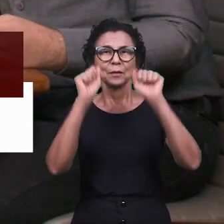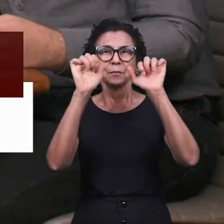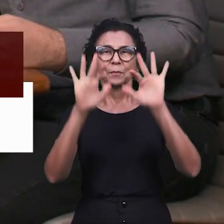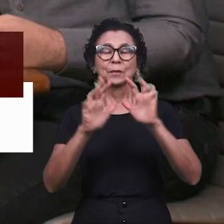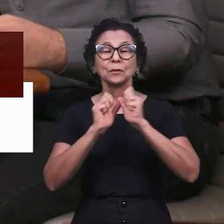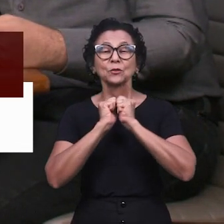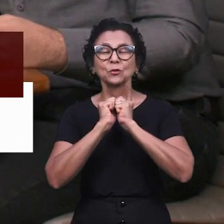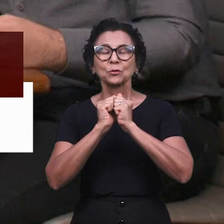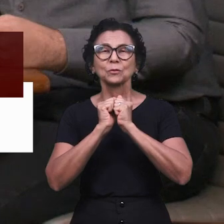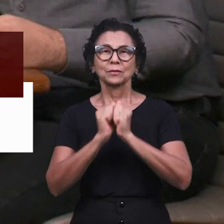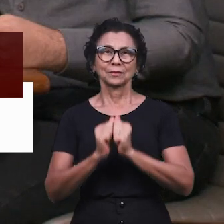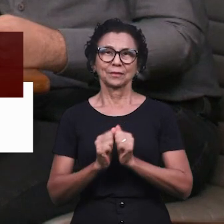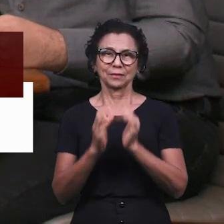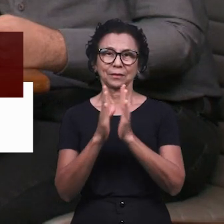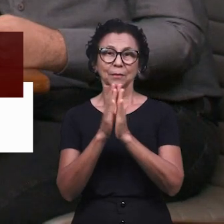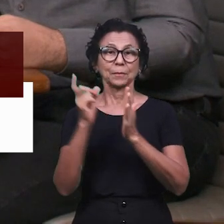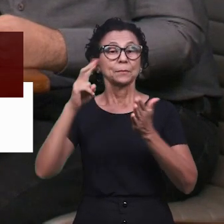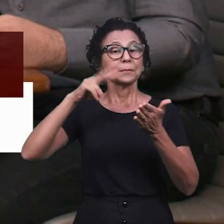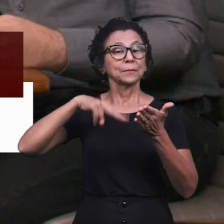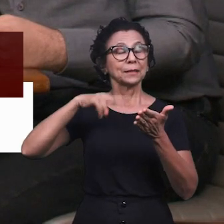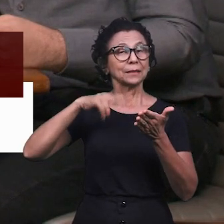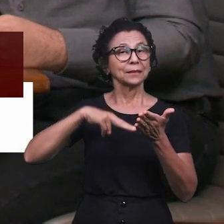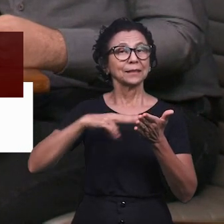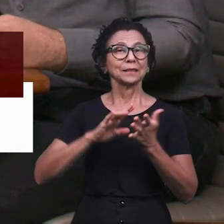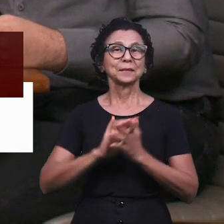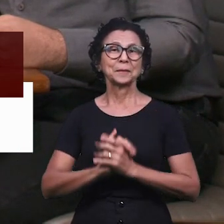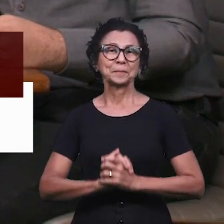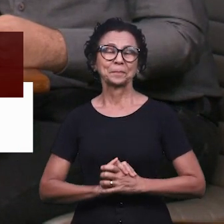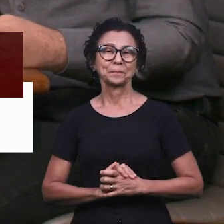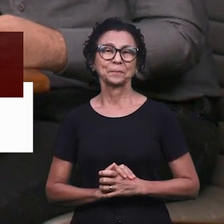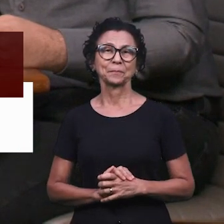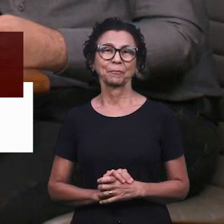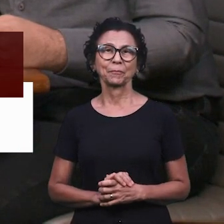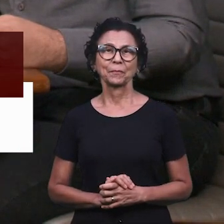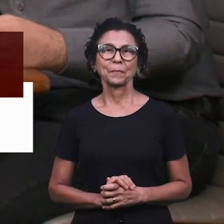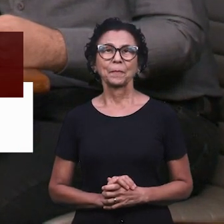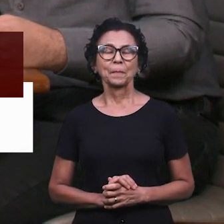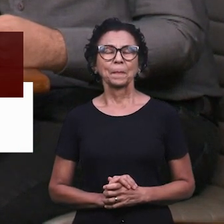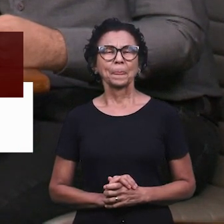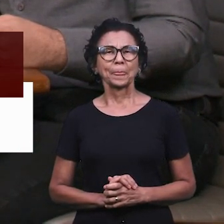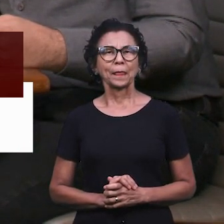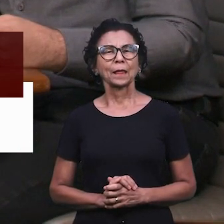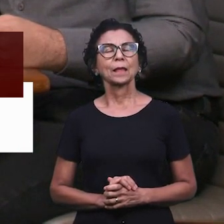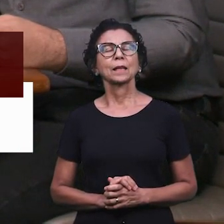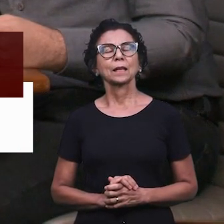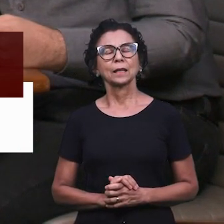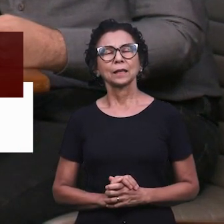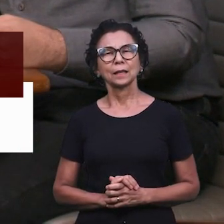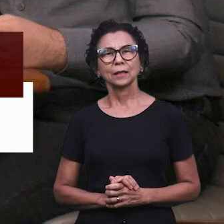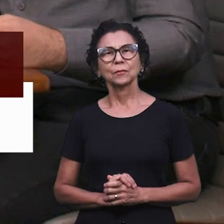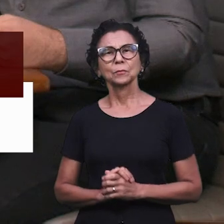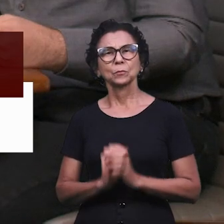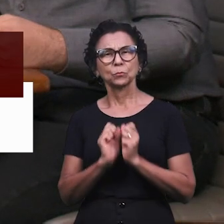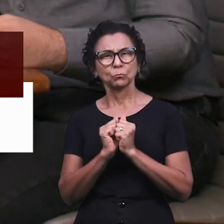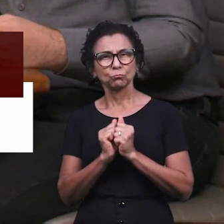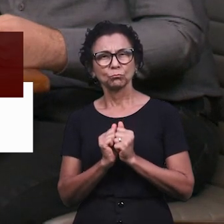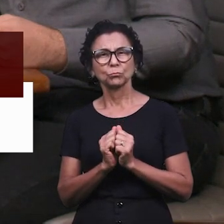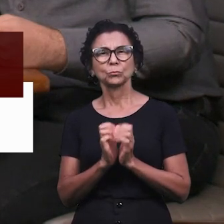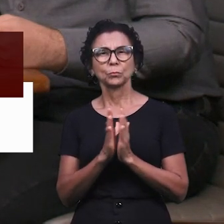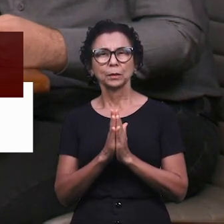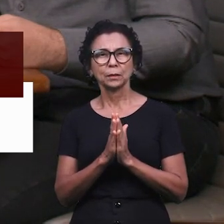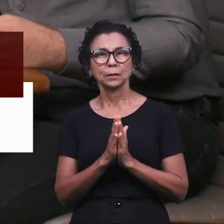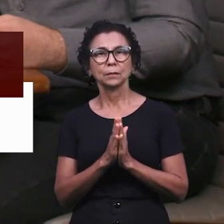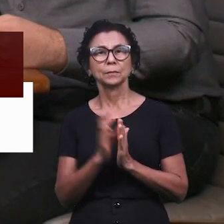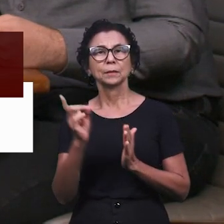diário de leitura da Bíblia. Nós vamos aqui juntos, lermos a palavra do Senhor. É o tempo que